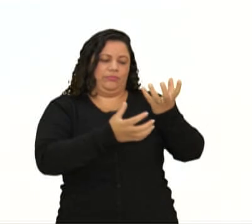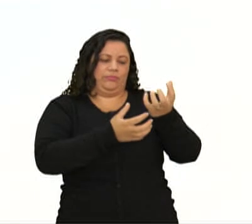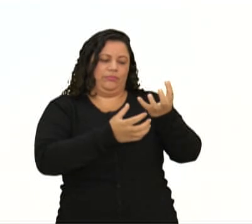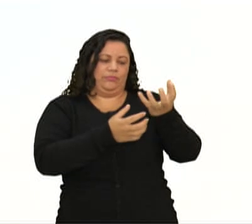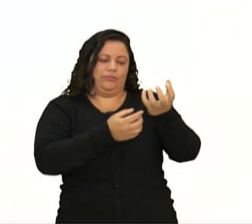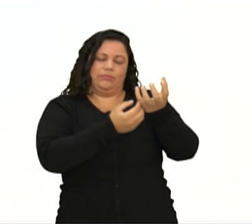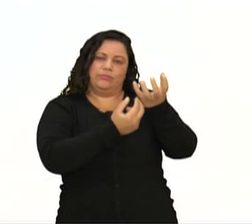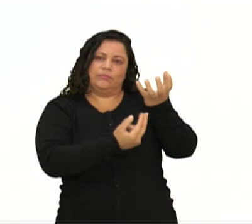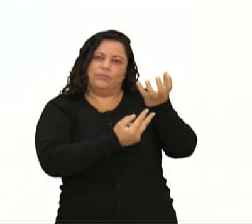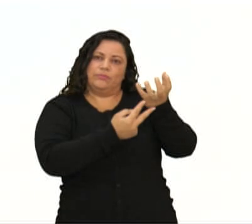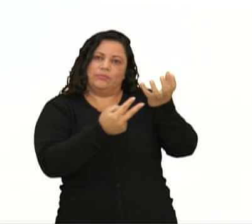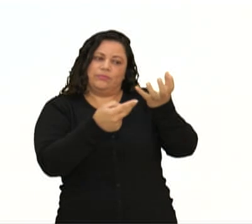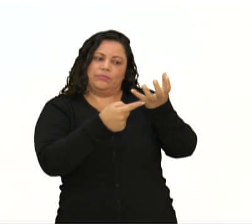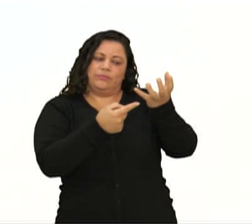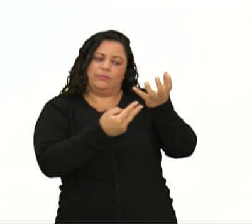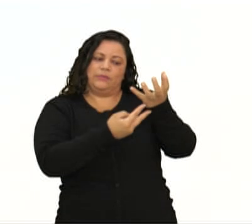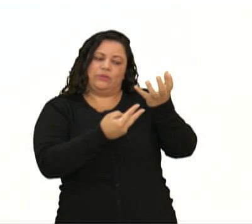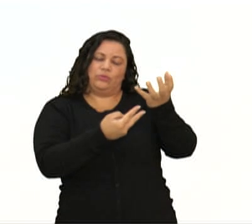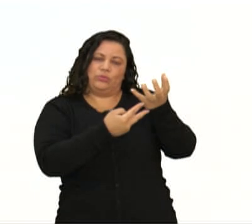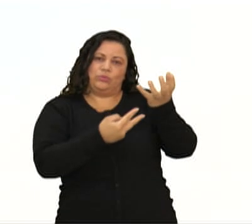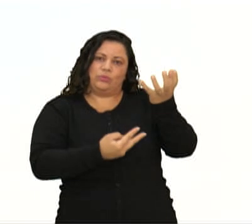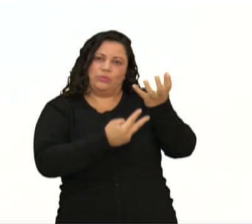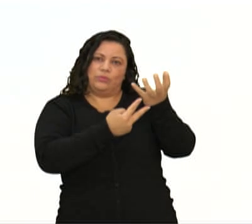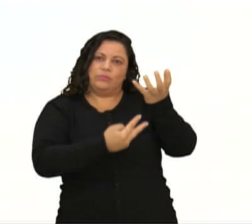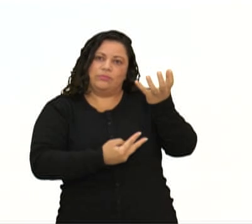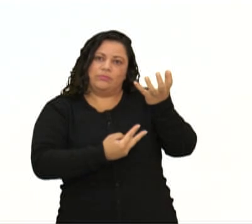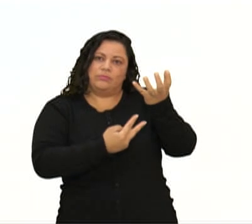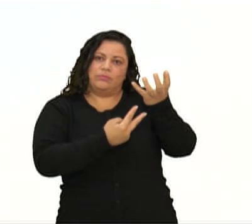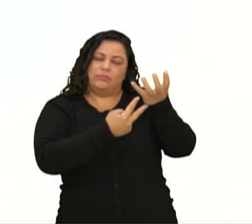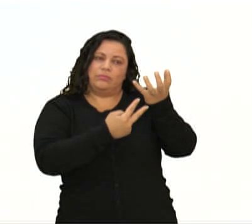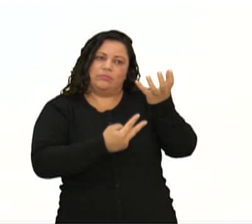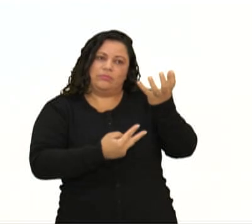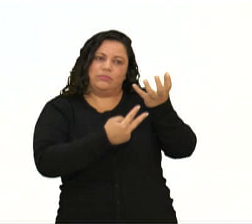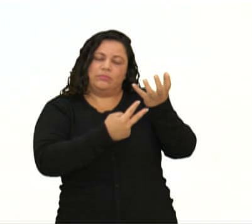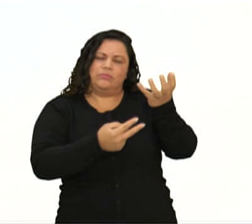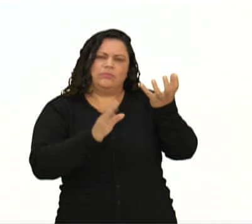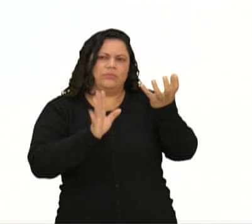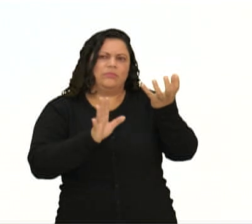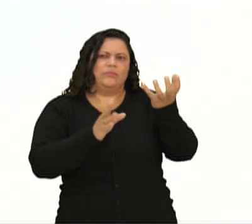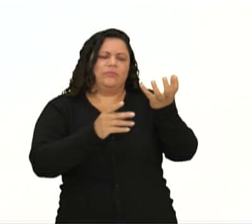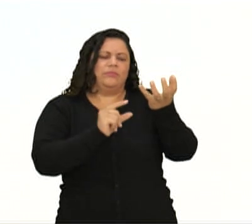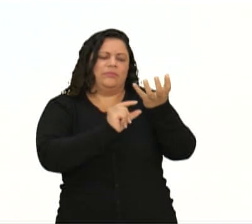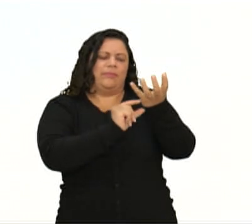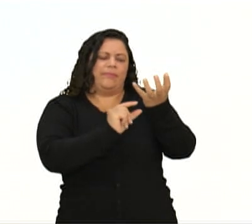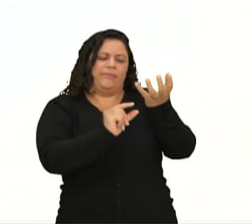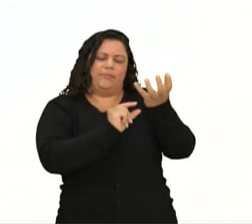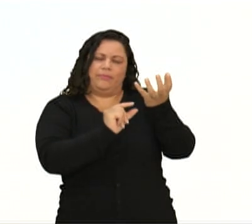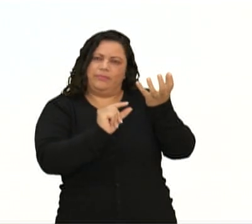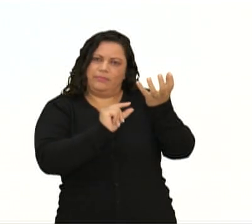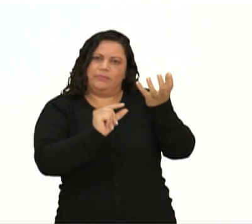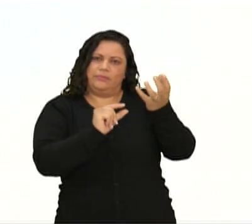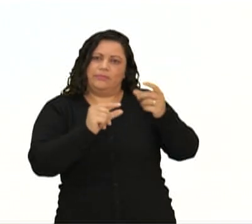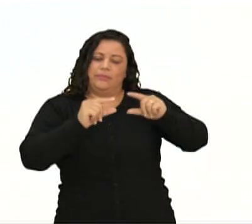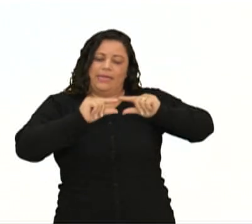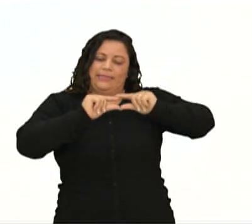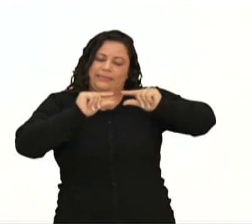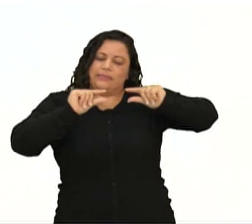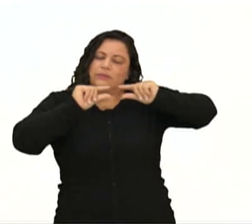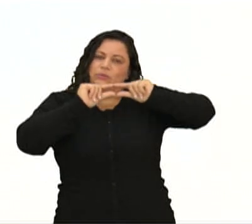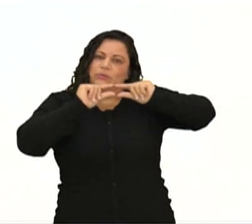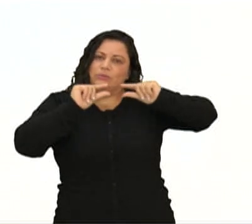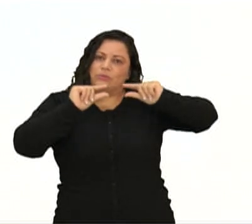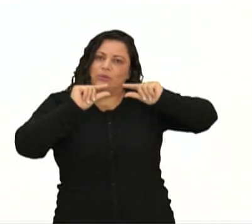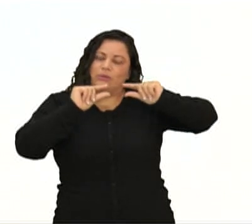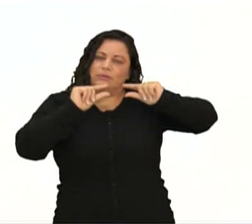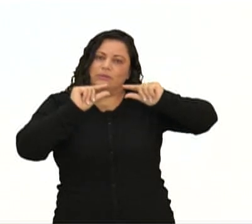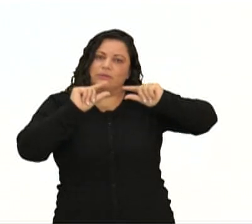ó, eles, tanto o direito quanto o esquerdo, eles já têm paredes mais grossas. Paredes mais grossas por quê?